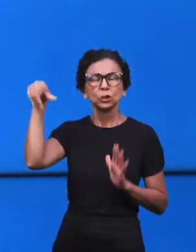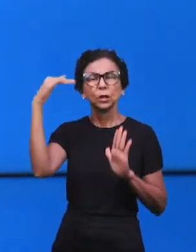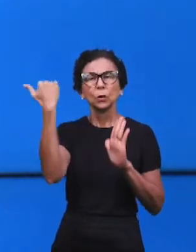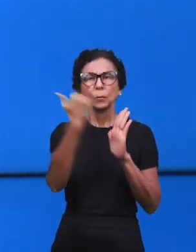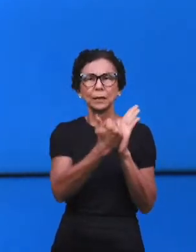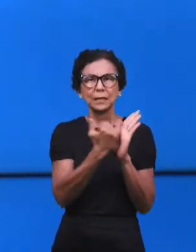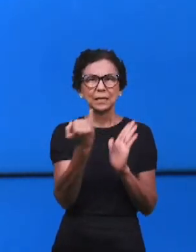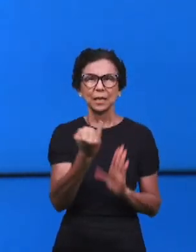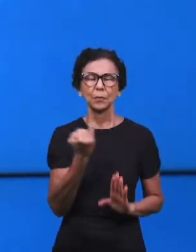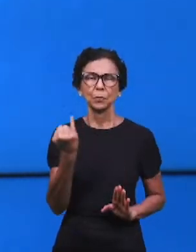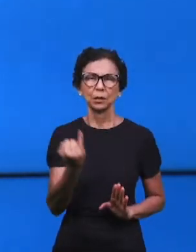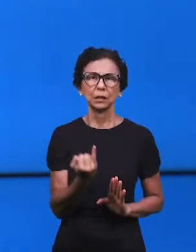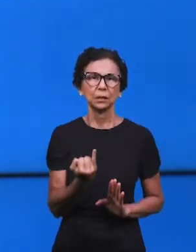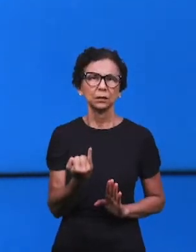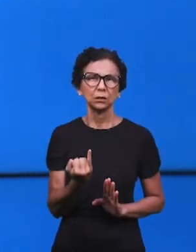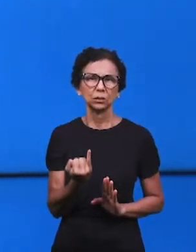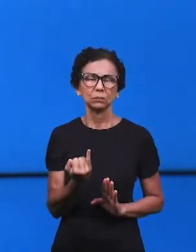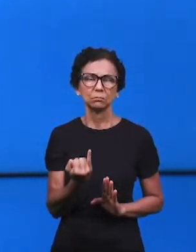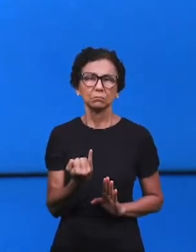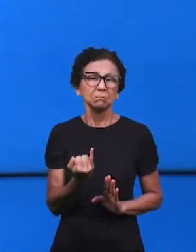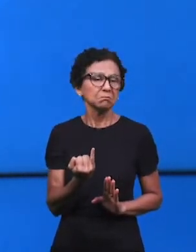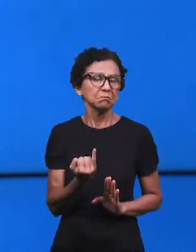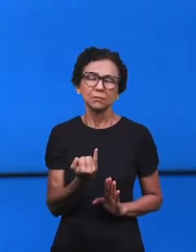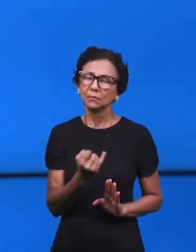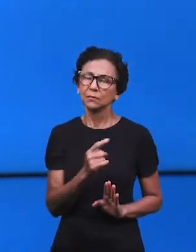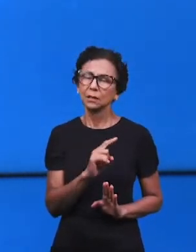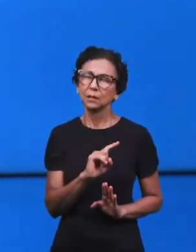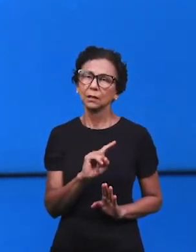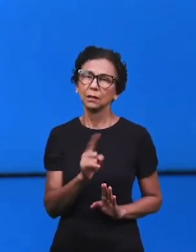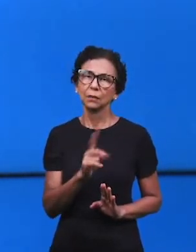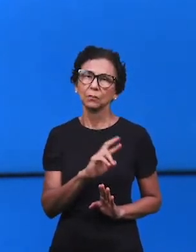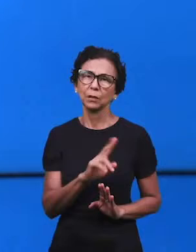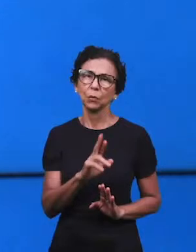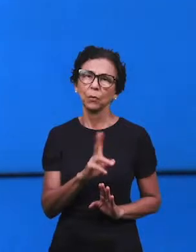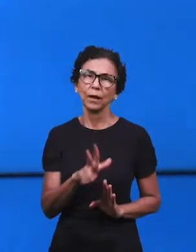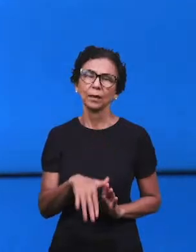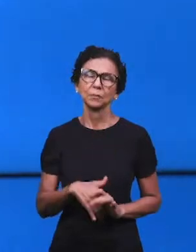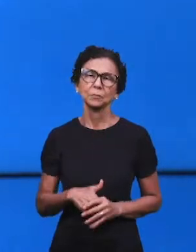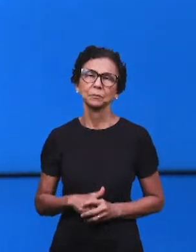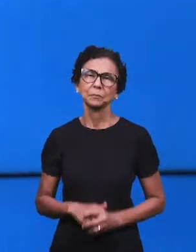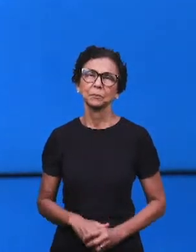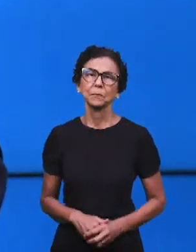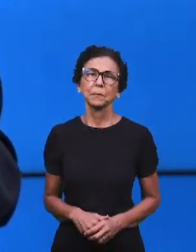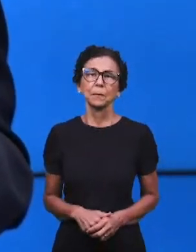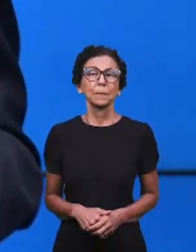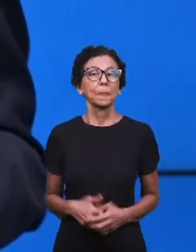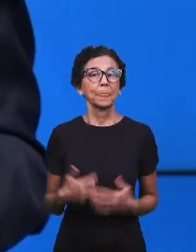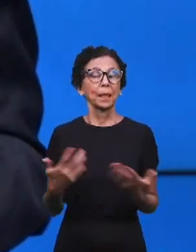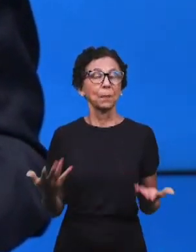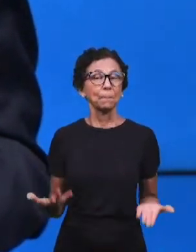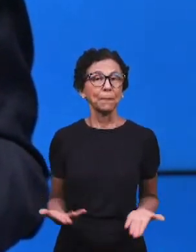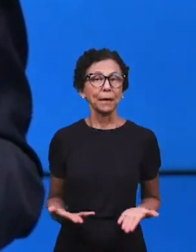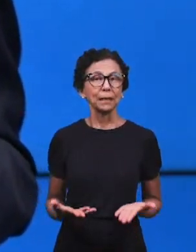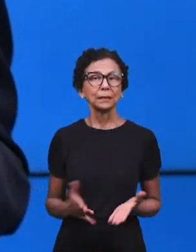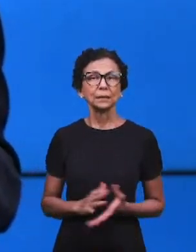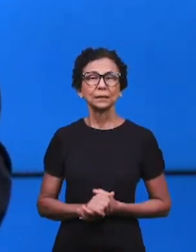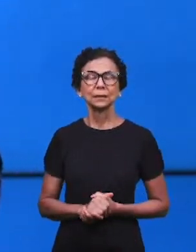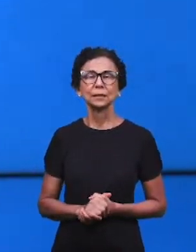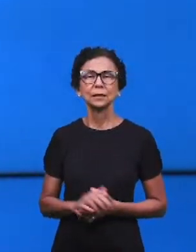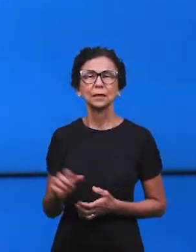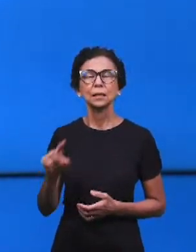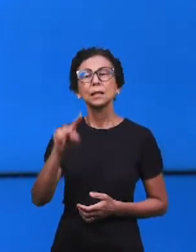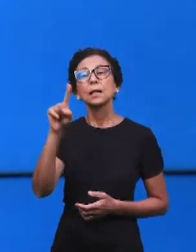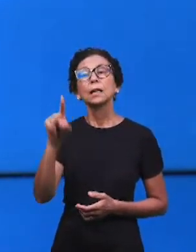vai exatamente falar a respeito de guardar a palavra do Senhor. Bem-aventurado aquele que ouve, né, e aquele